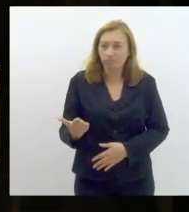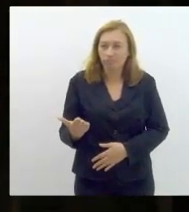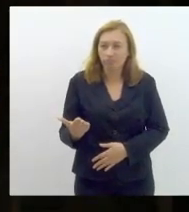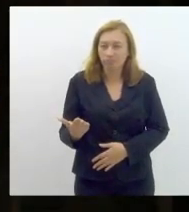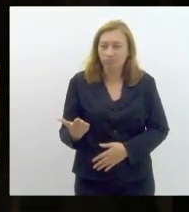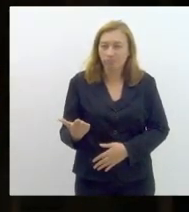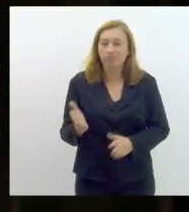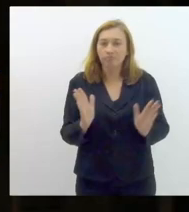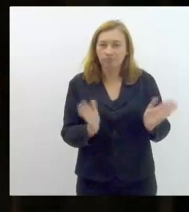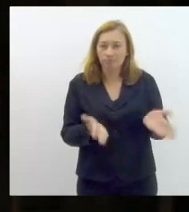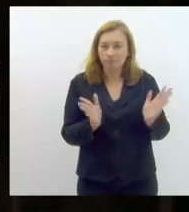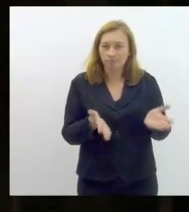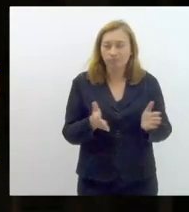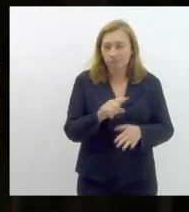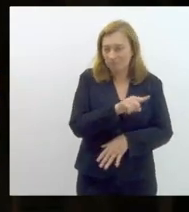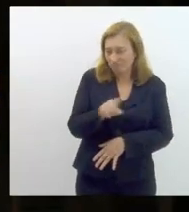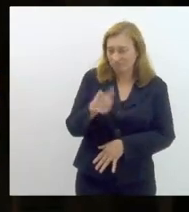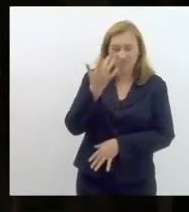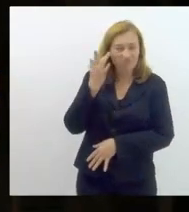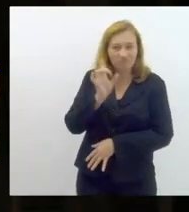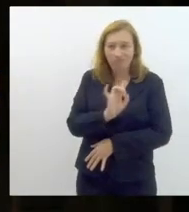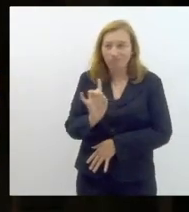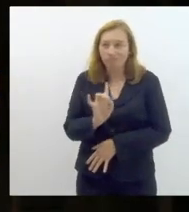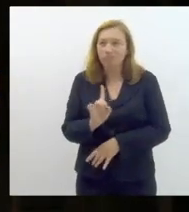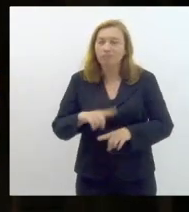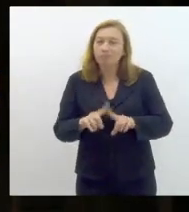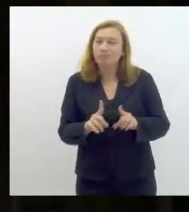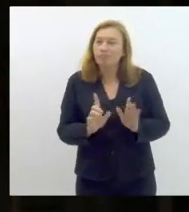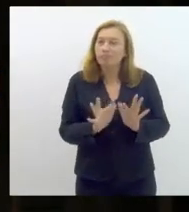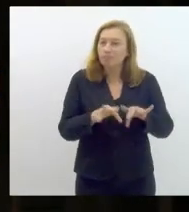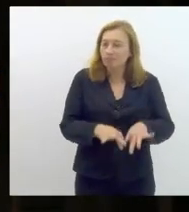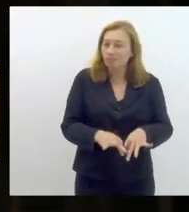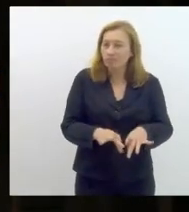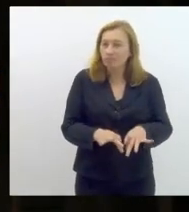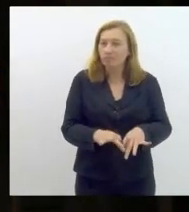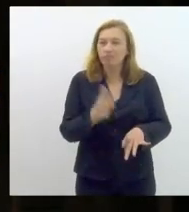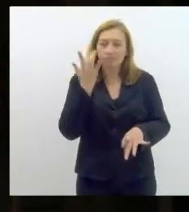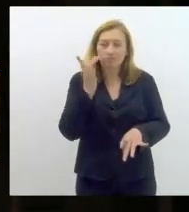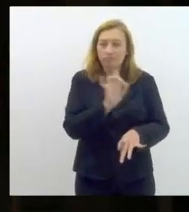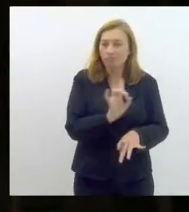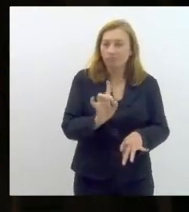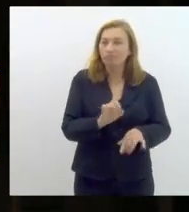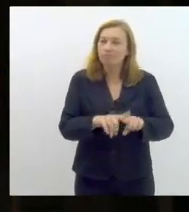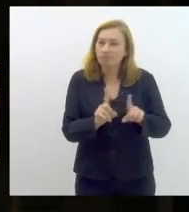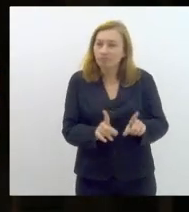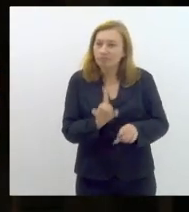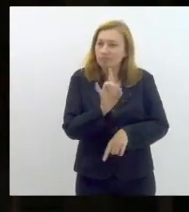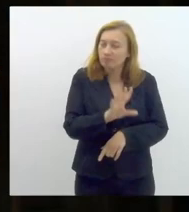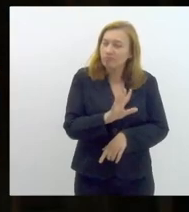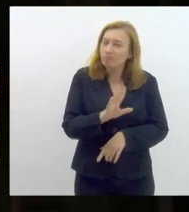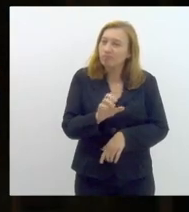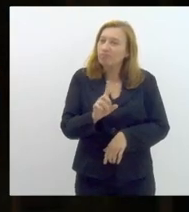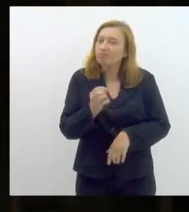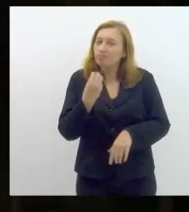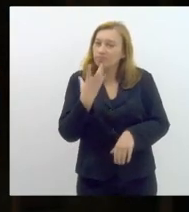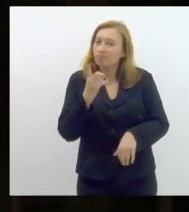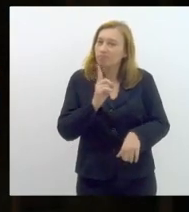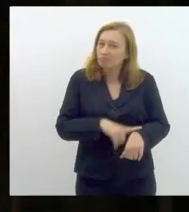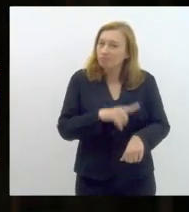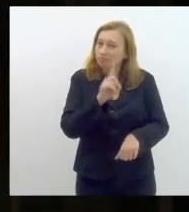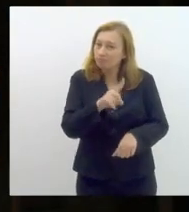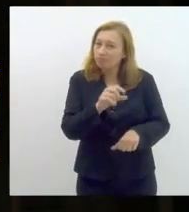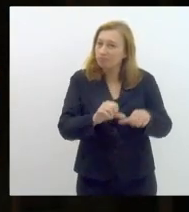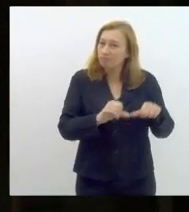que pareça, agora vocês vão achar que não. Até mesmo quando acabar a edição, vocês vão achar que não. Mas só que daqui a um tempo, quando vocês